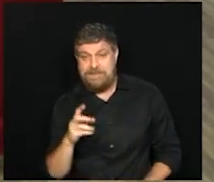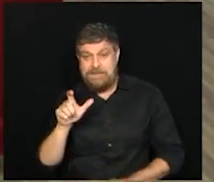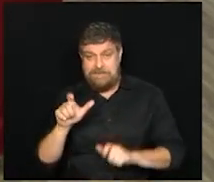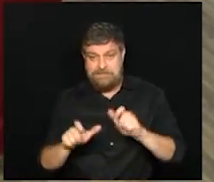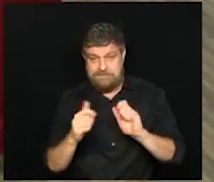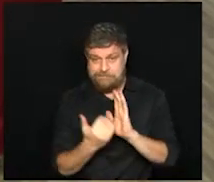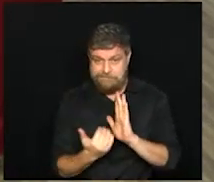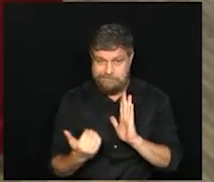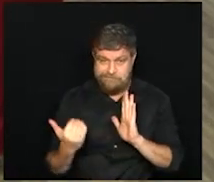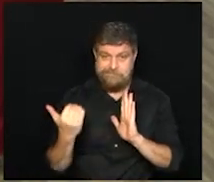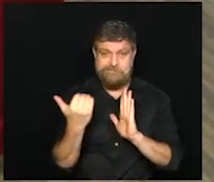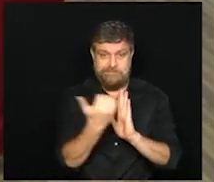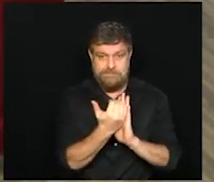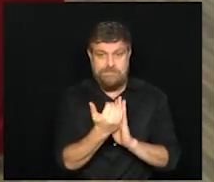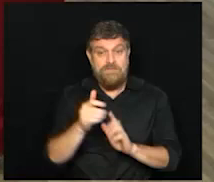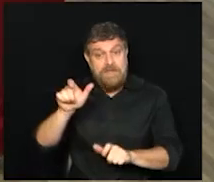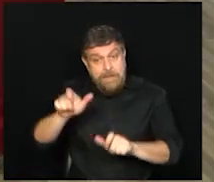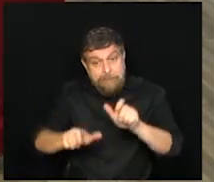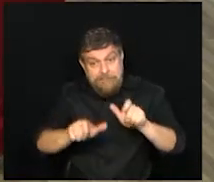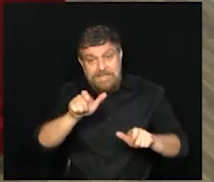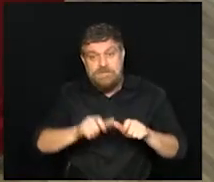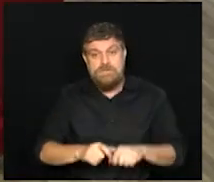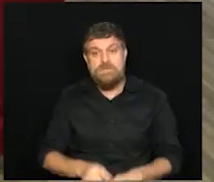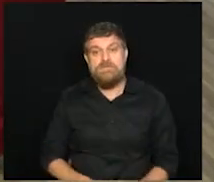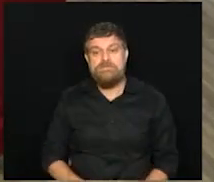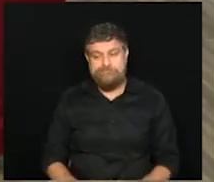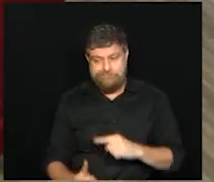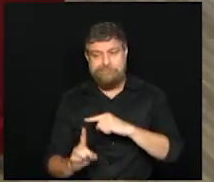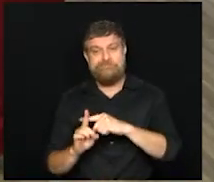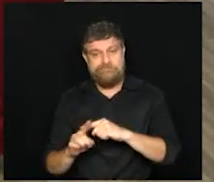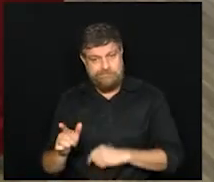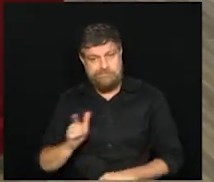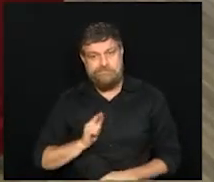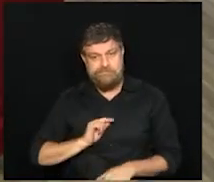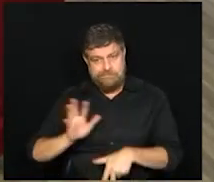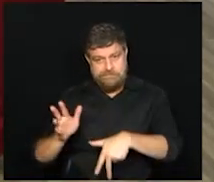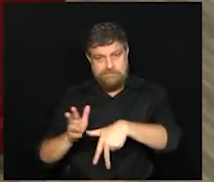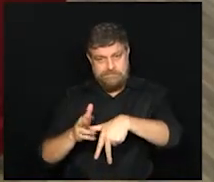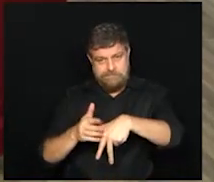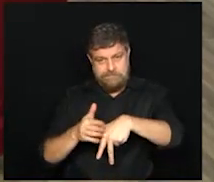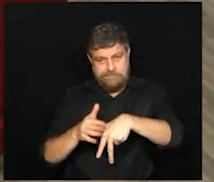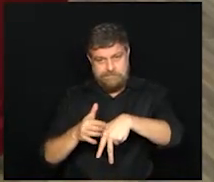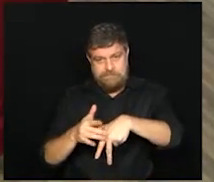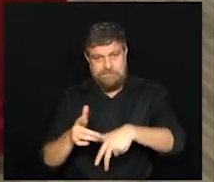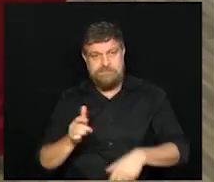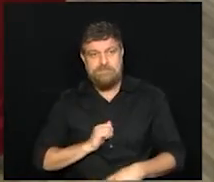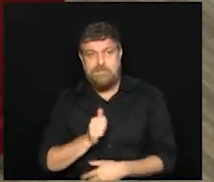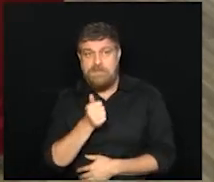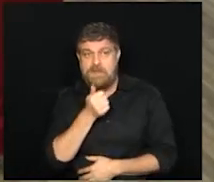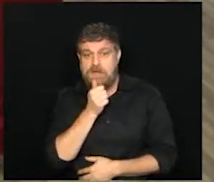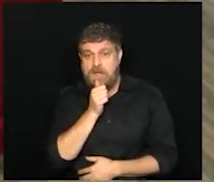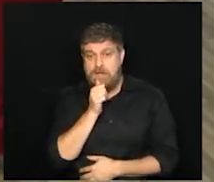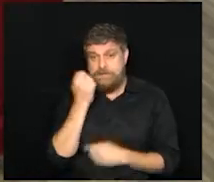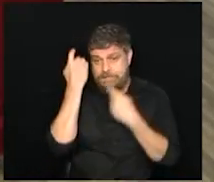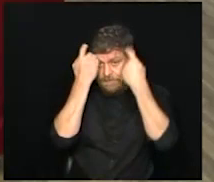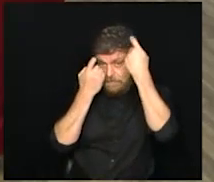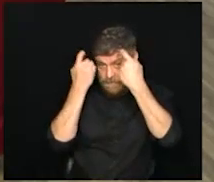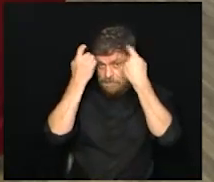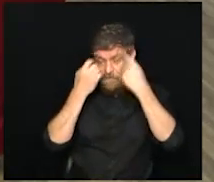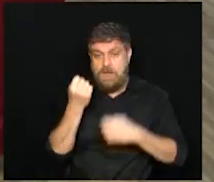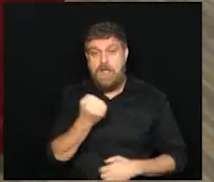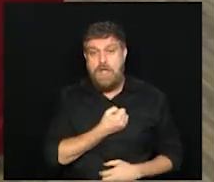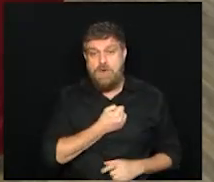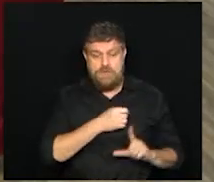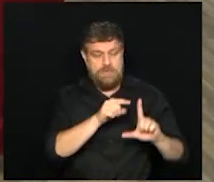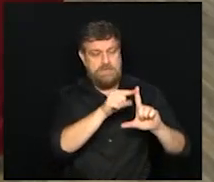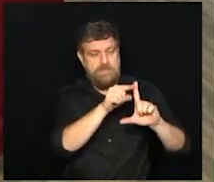mais, 253 pessoas testaram positivo para a Covid-19. Claro que ainda preocupa, mas é um número que sofreu uma